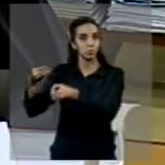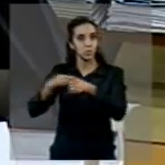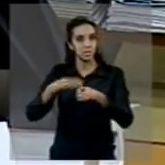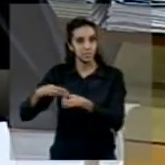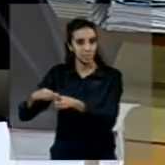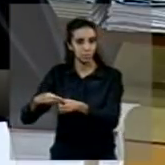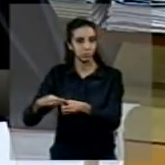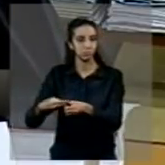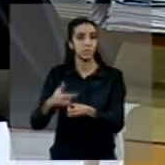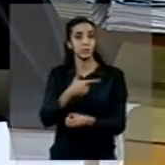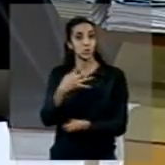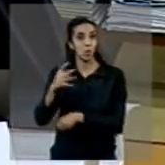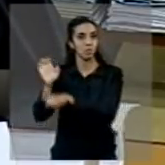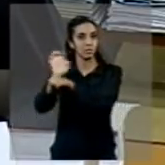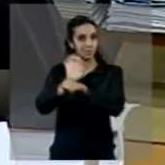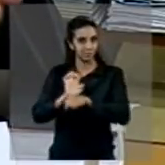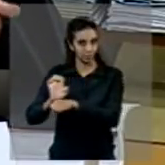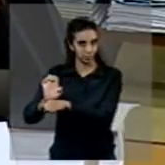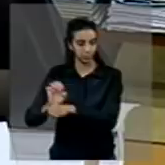24 estados.